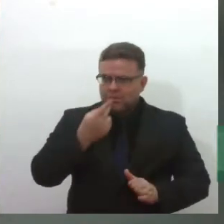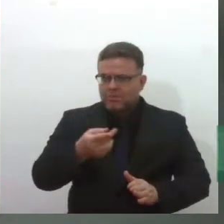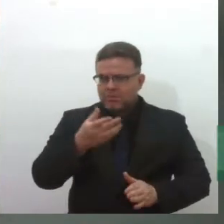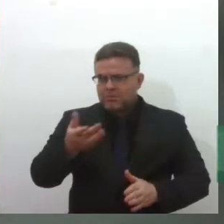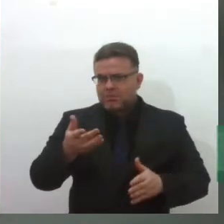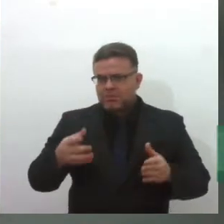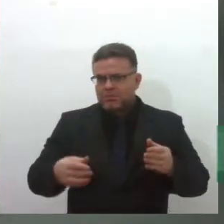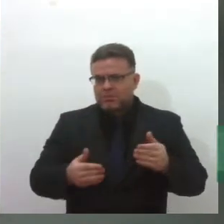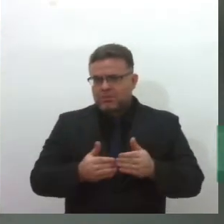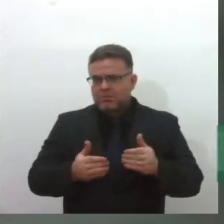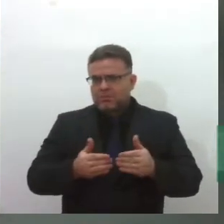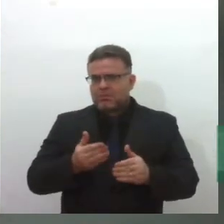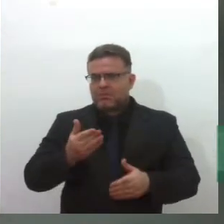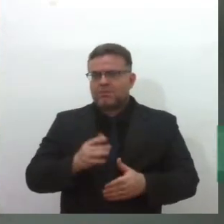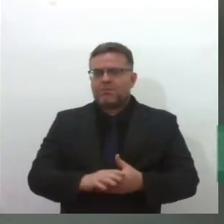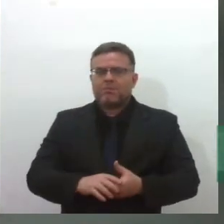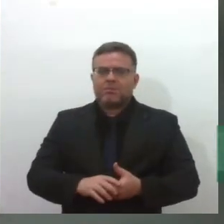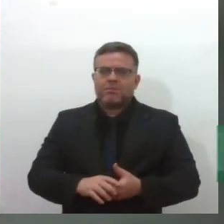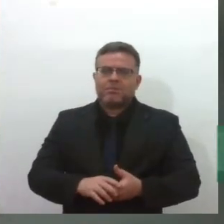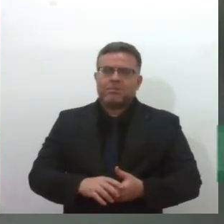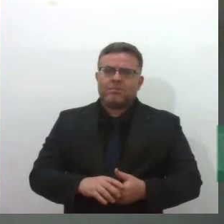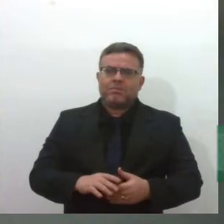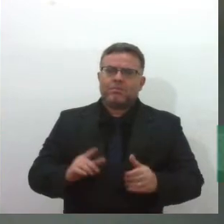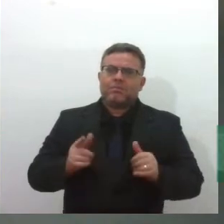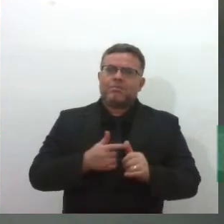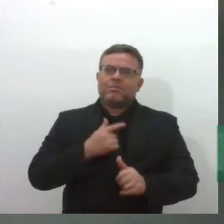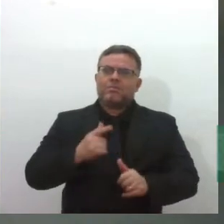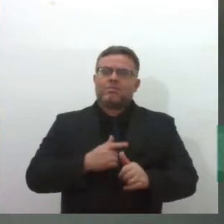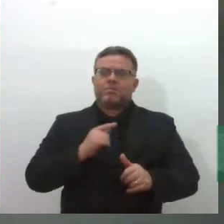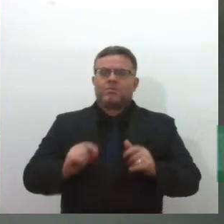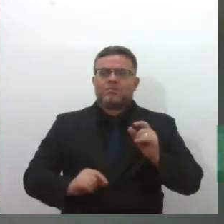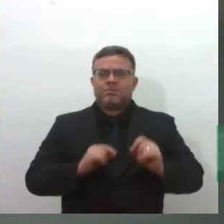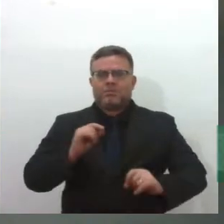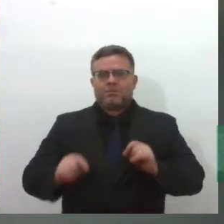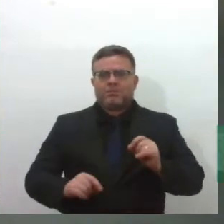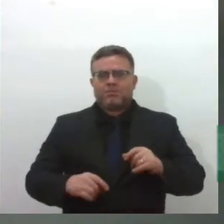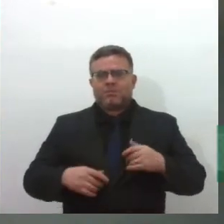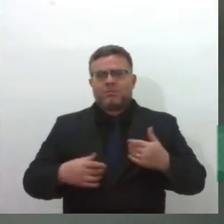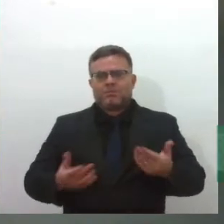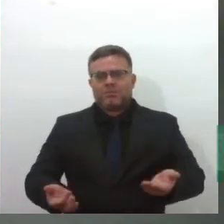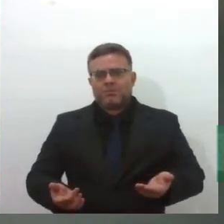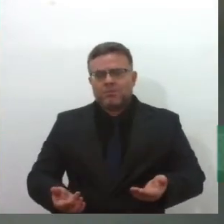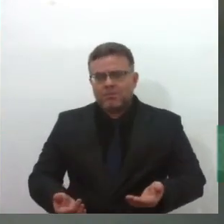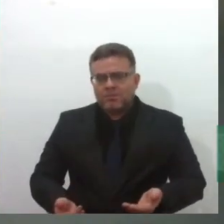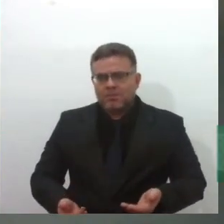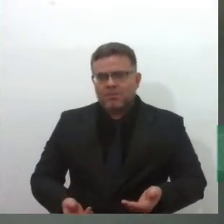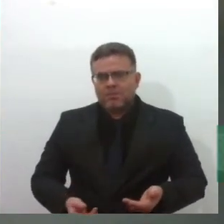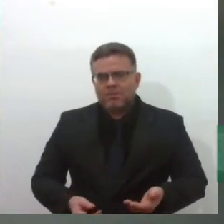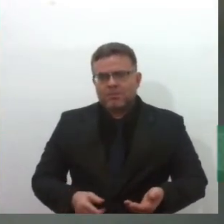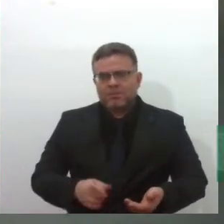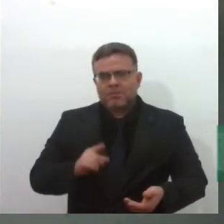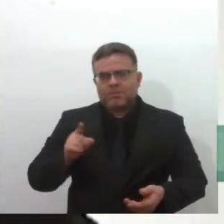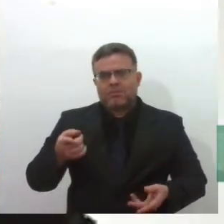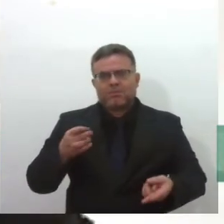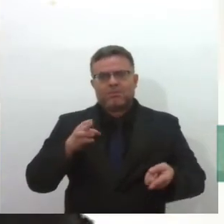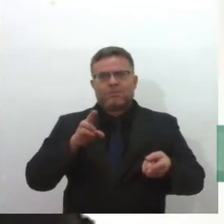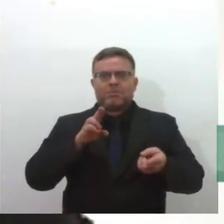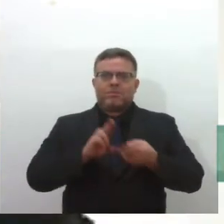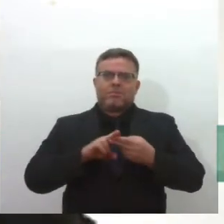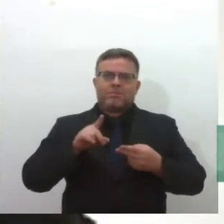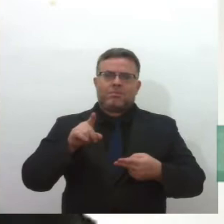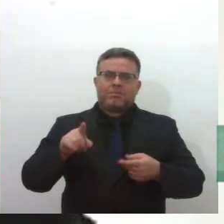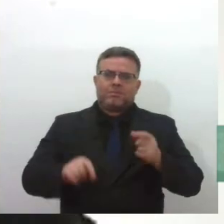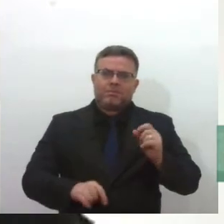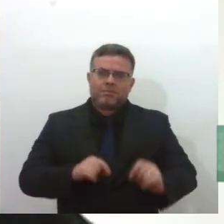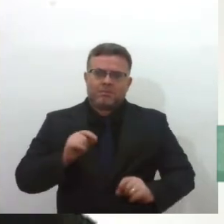pontuando? Bom, em primeiro lugar, a conduta praticada pelo rapaz que foi preso nessa operação conhecida